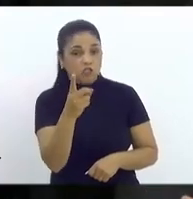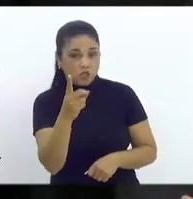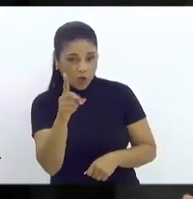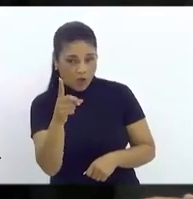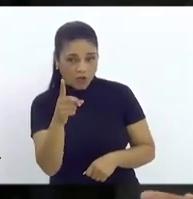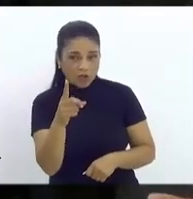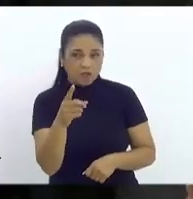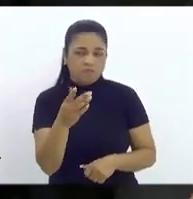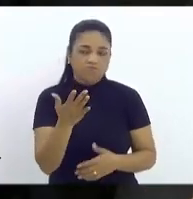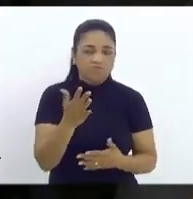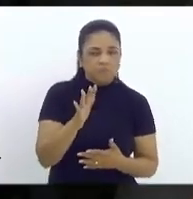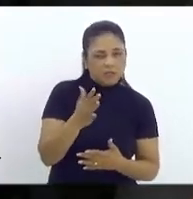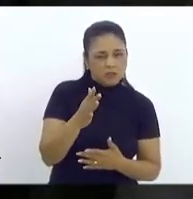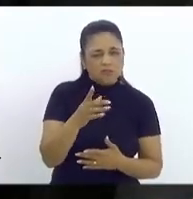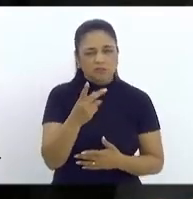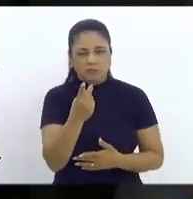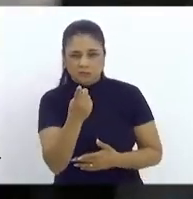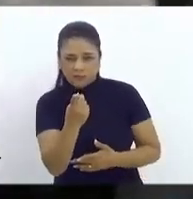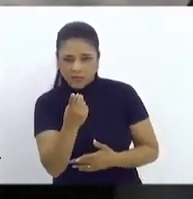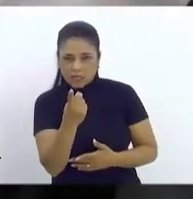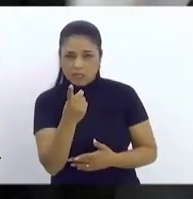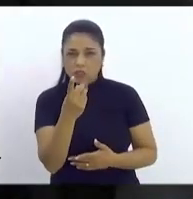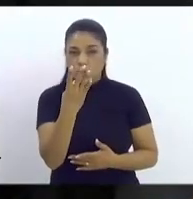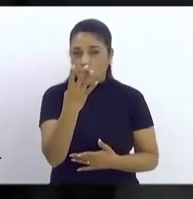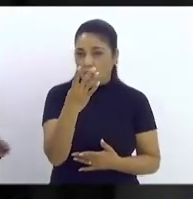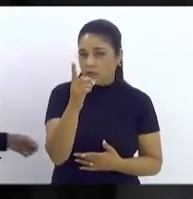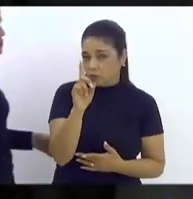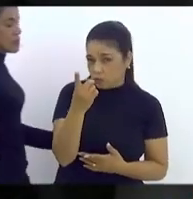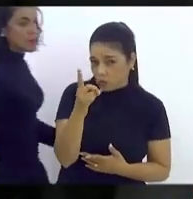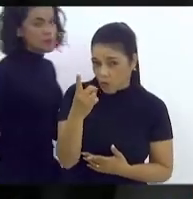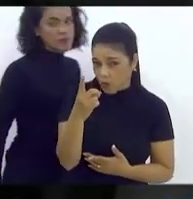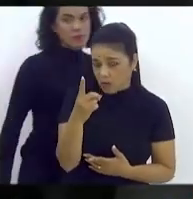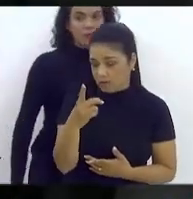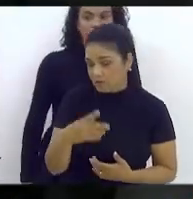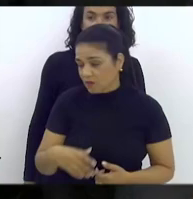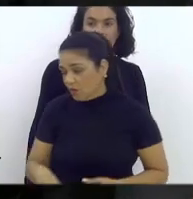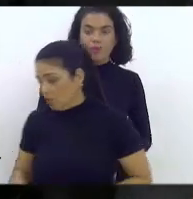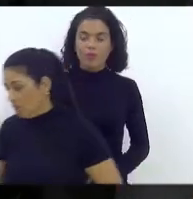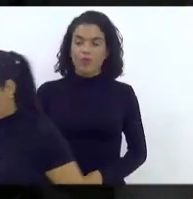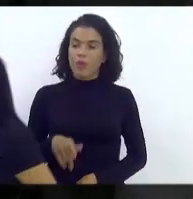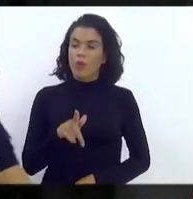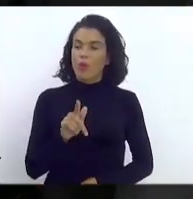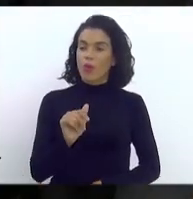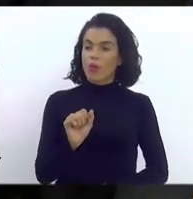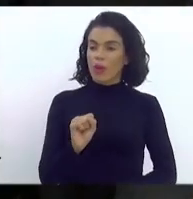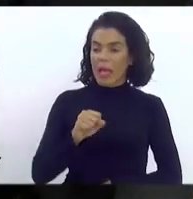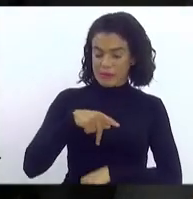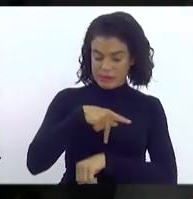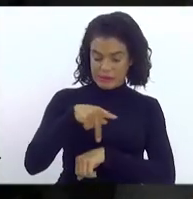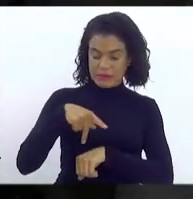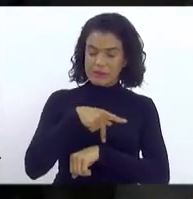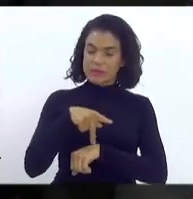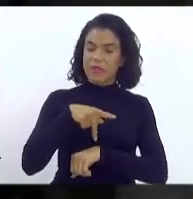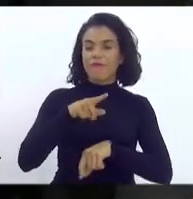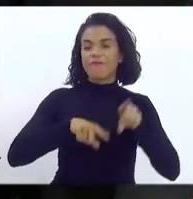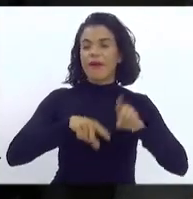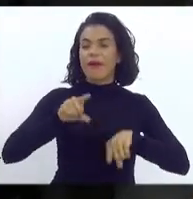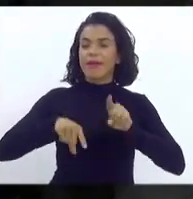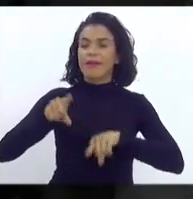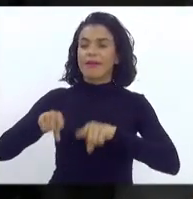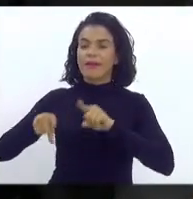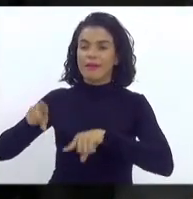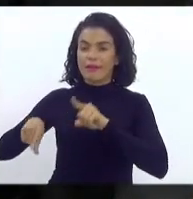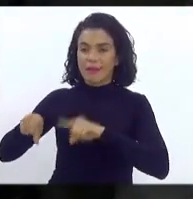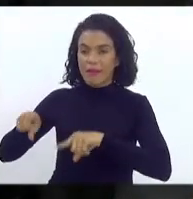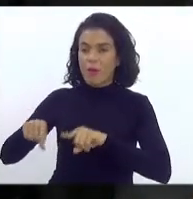3, 4 dólares o milhão de BTU. O gás internacional ele varia de acordo com a demanda. E são gás spot.